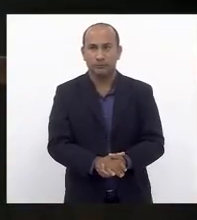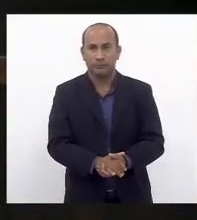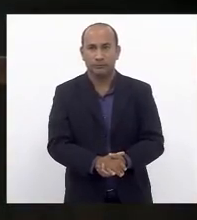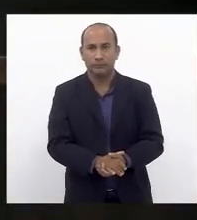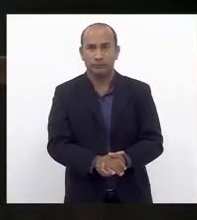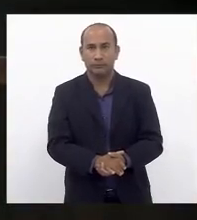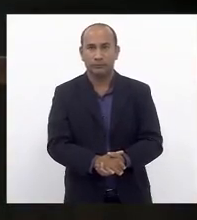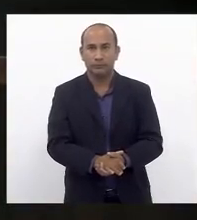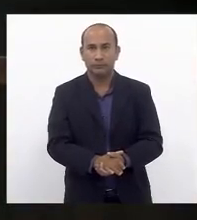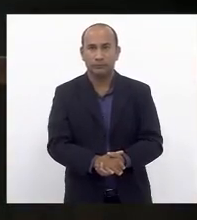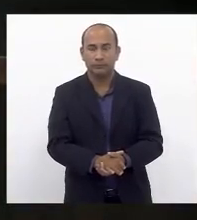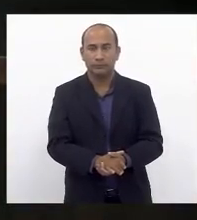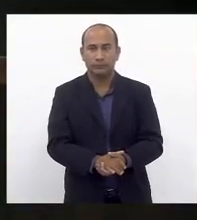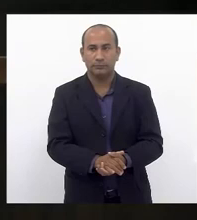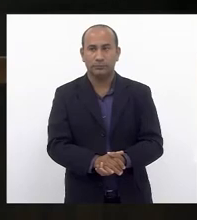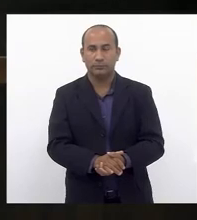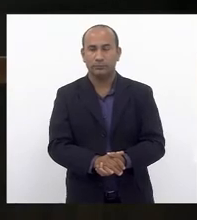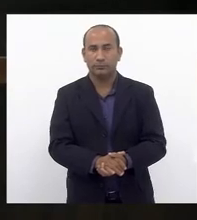PSOL.